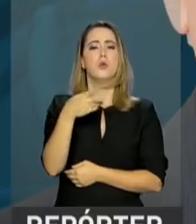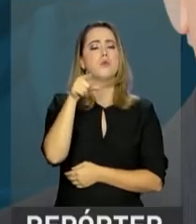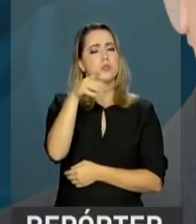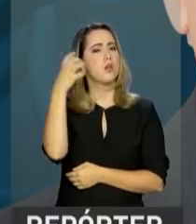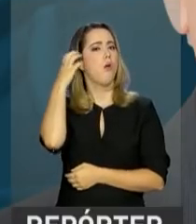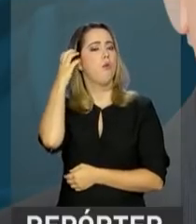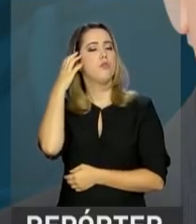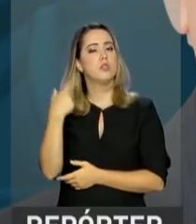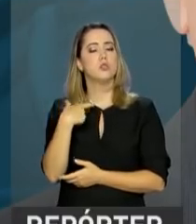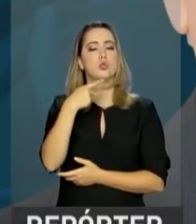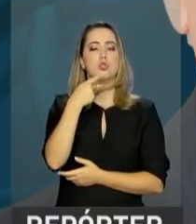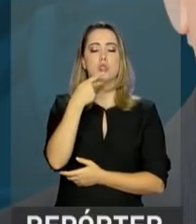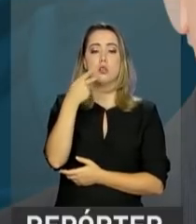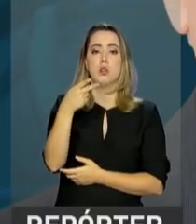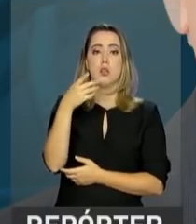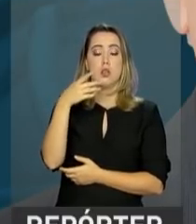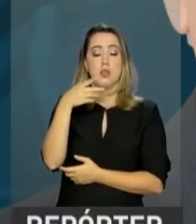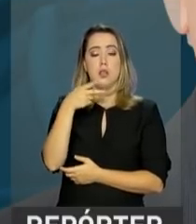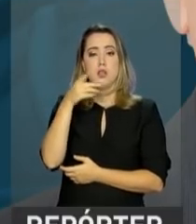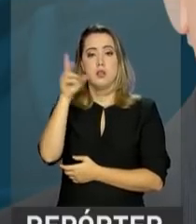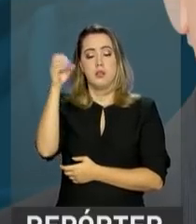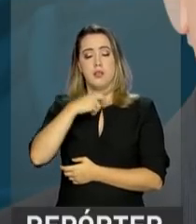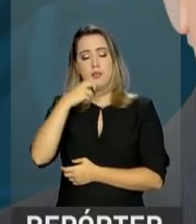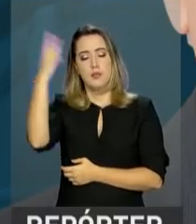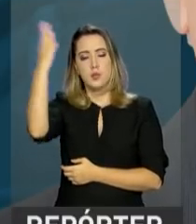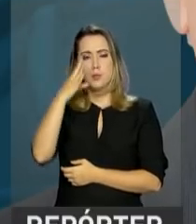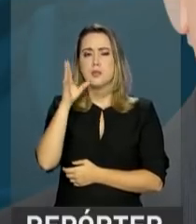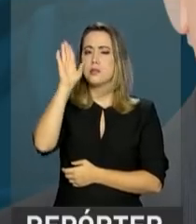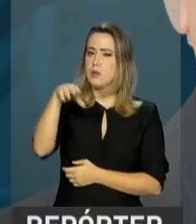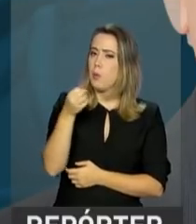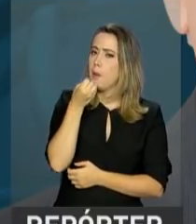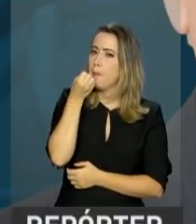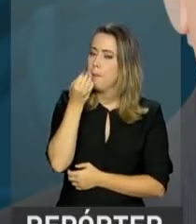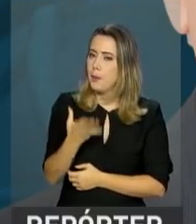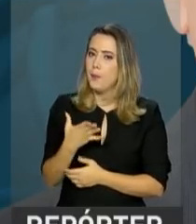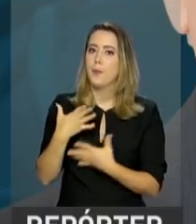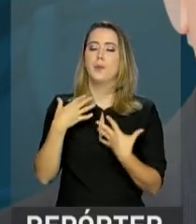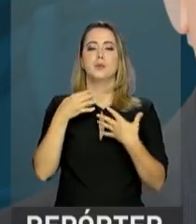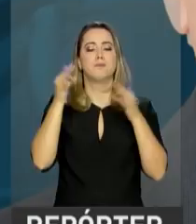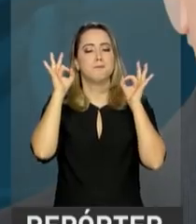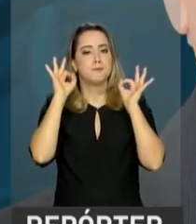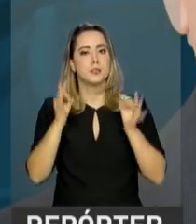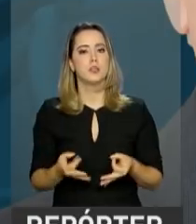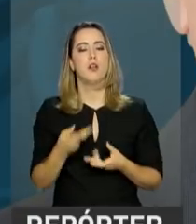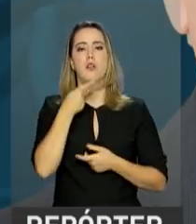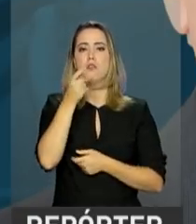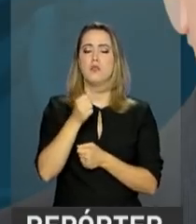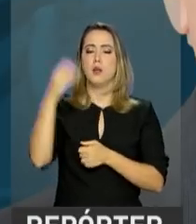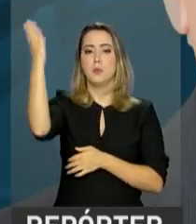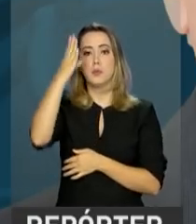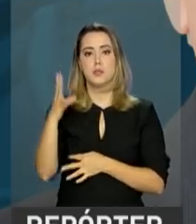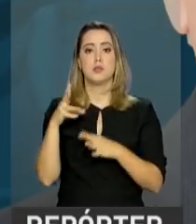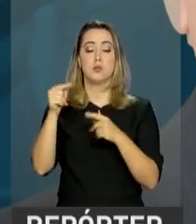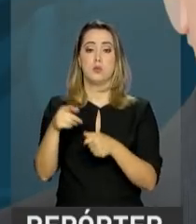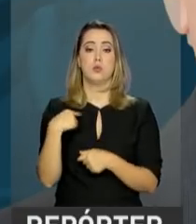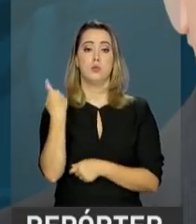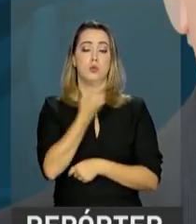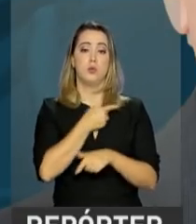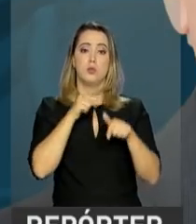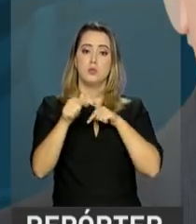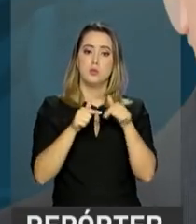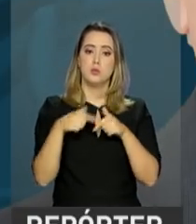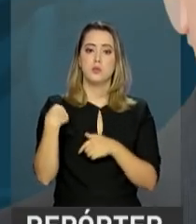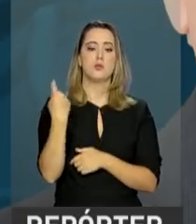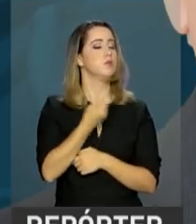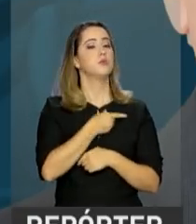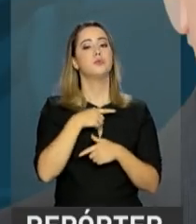é muito bom aliás é um ótimo conversar com vocês e poder falar para todo o país das ações que temos feito para